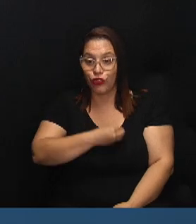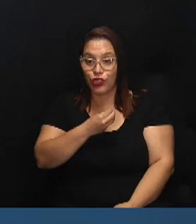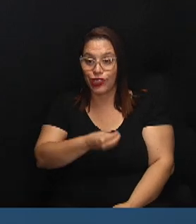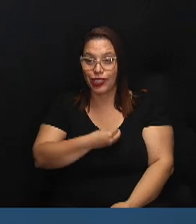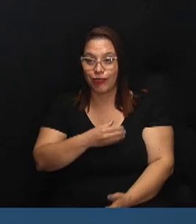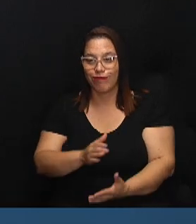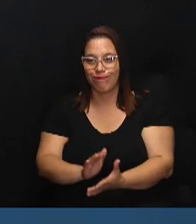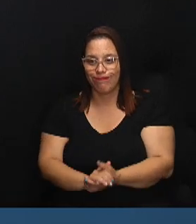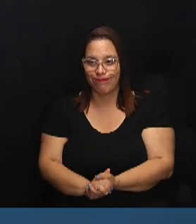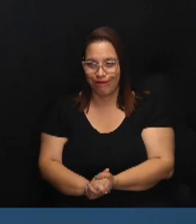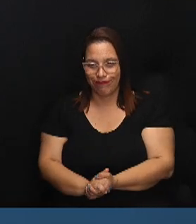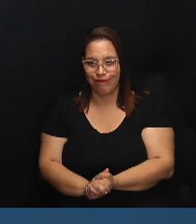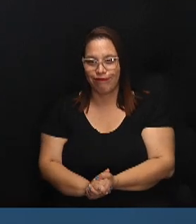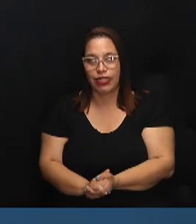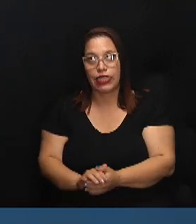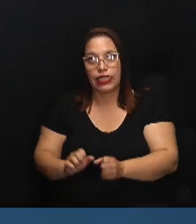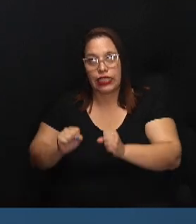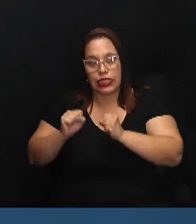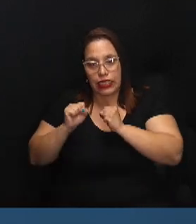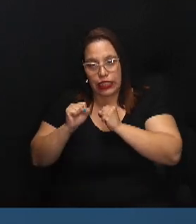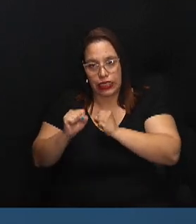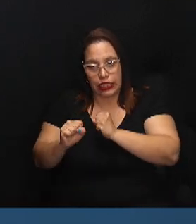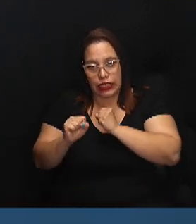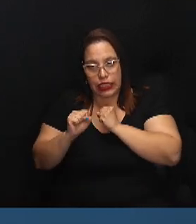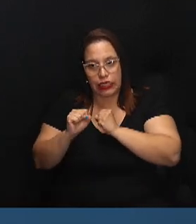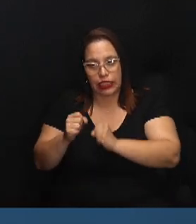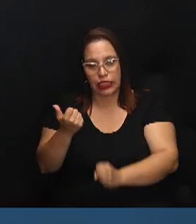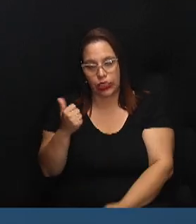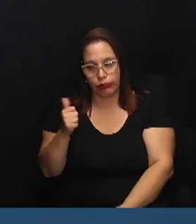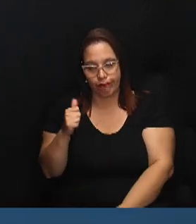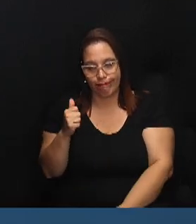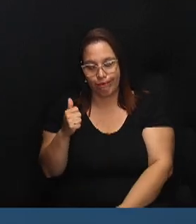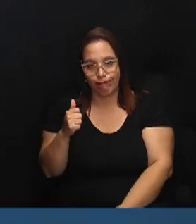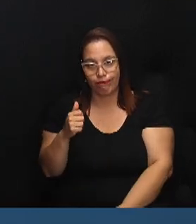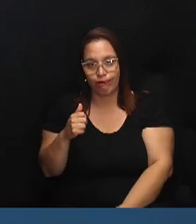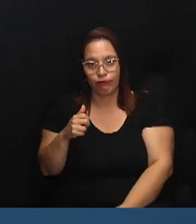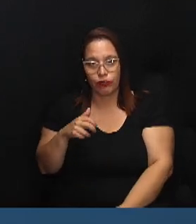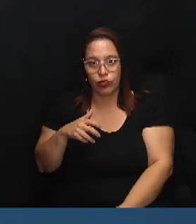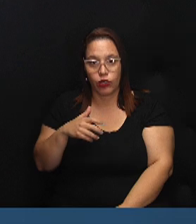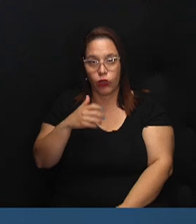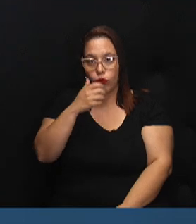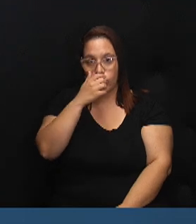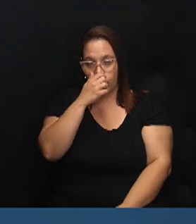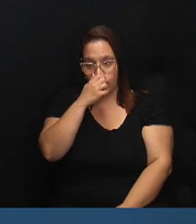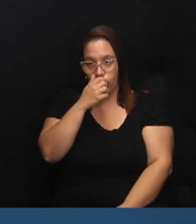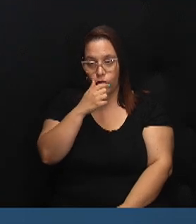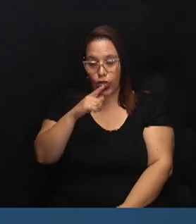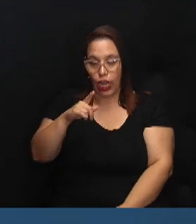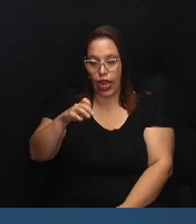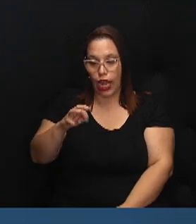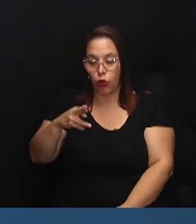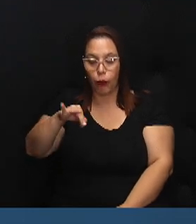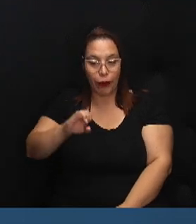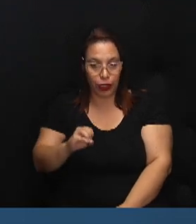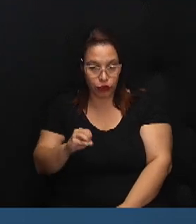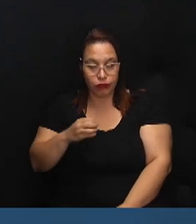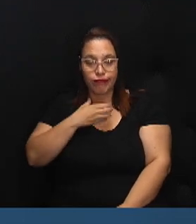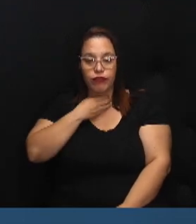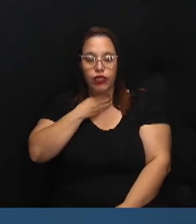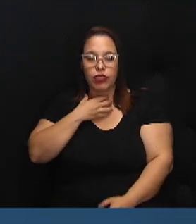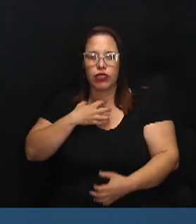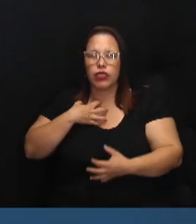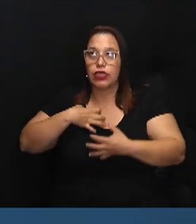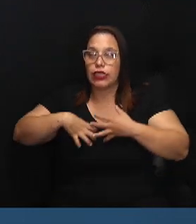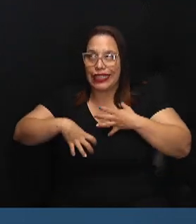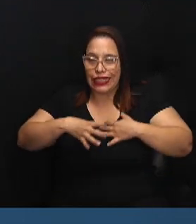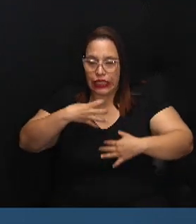Né? Então eu tive que esperar 11 dias, porque durante 11 dias ele ficou entubado. Né? Então é um momento assim de ansiedade,